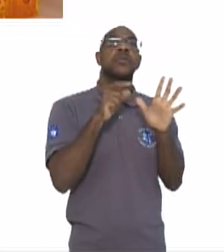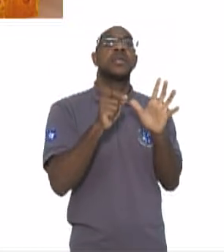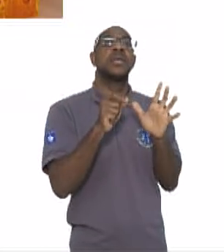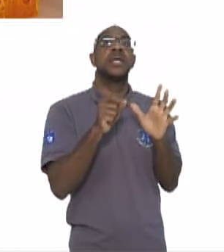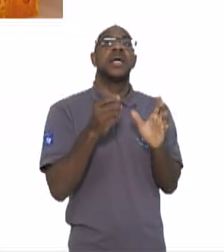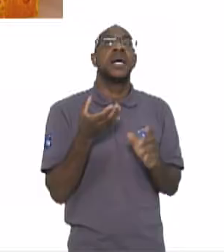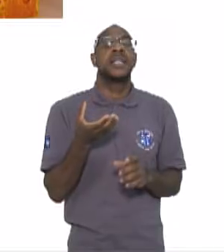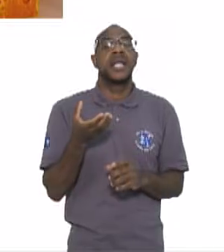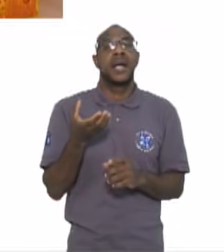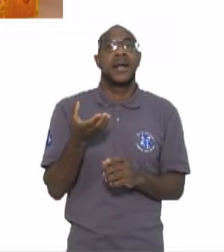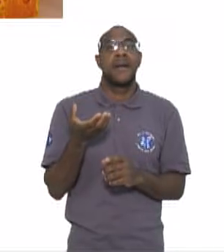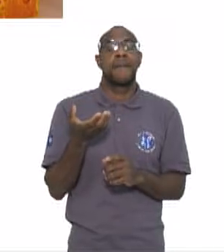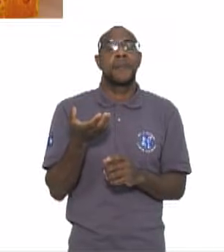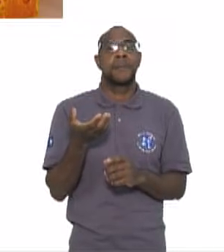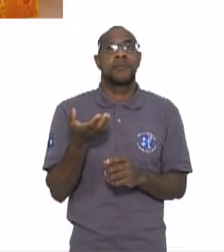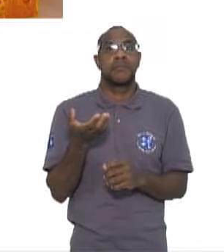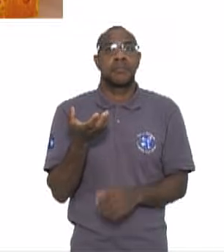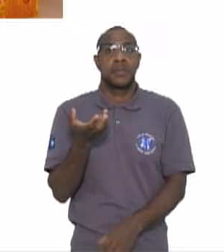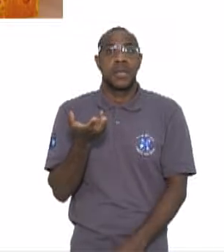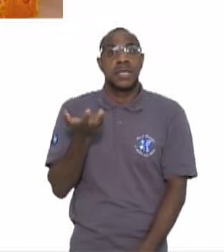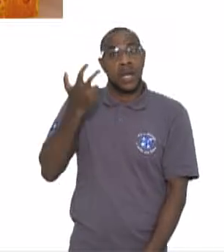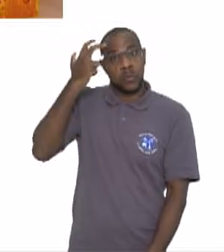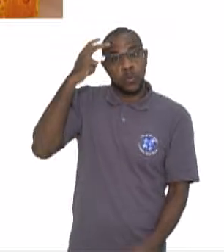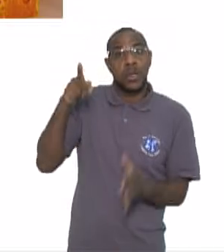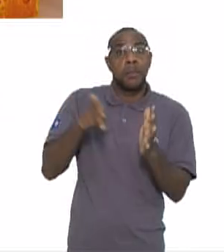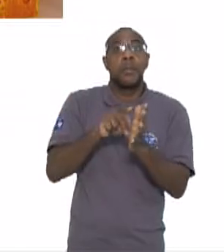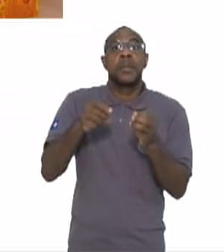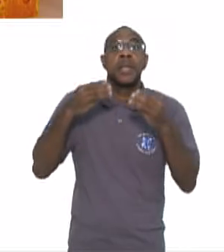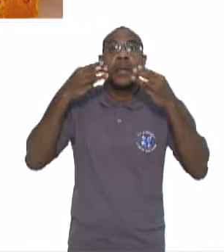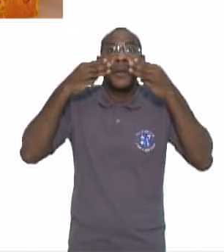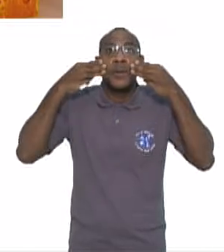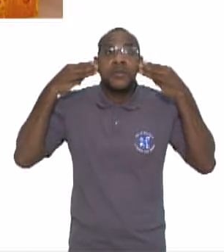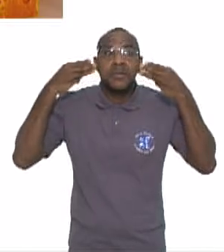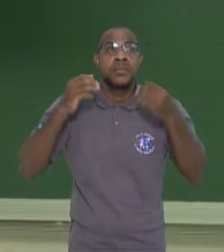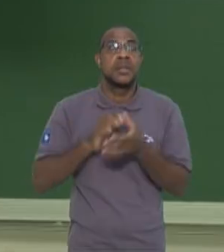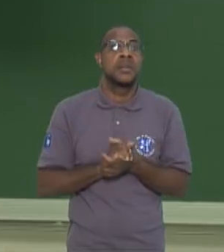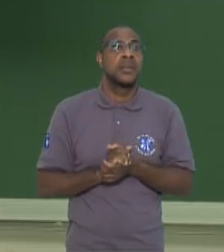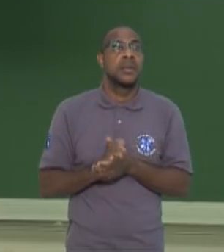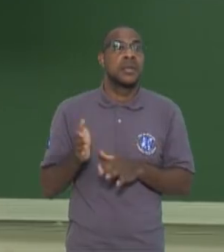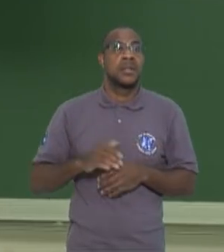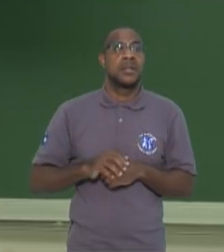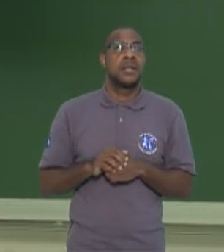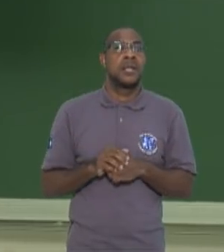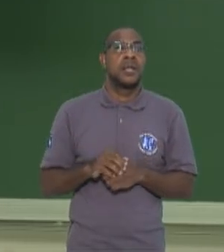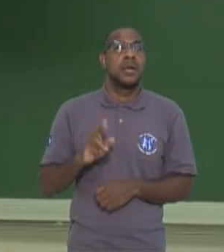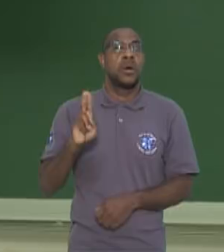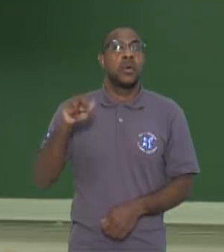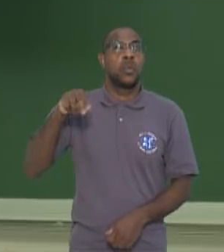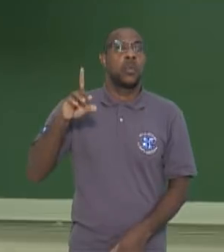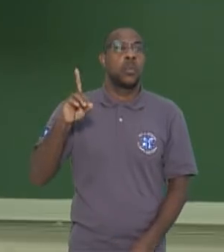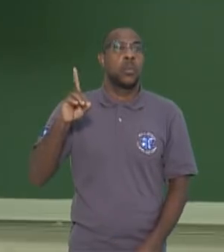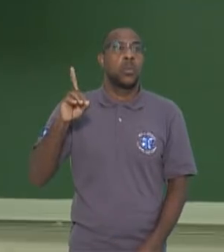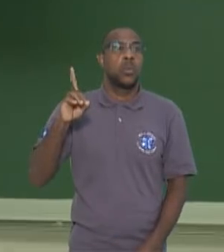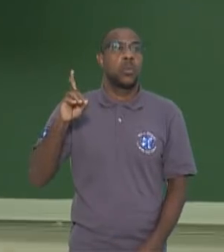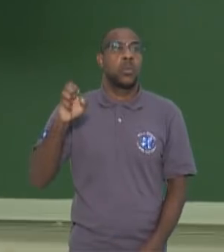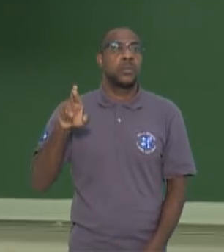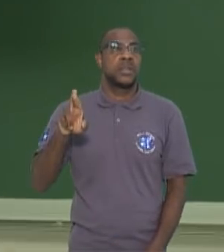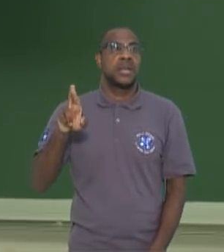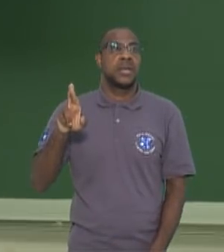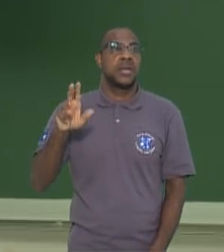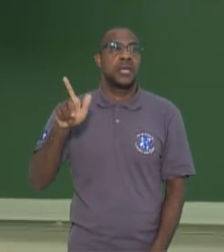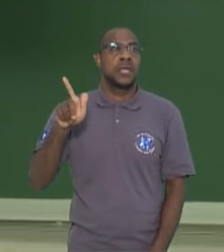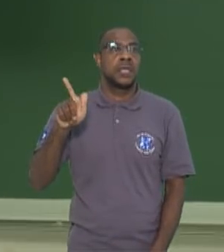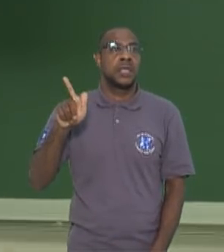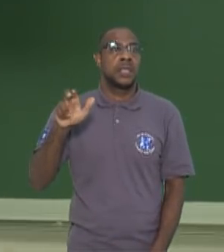por exemplo. É um movimento underground, e underground quer dizer aquele que foge aos padrões. Então, dificilmente a gente vai ver o